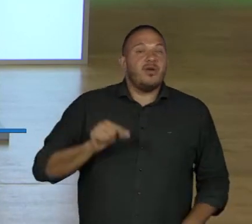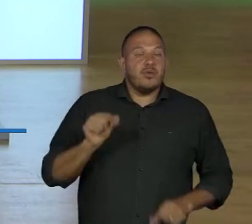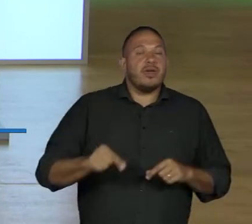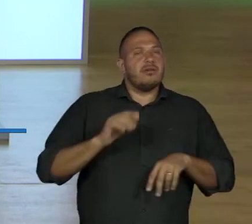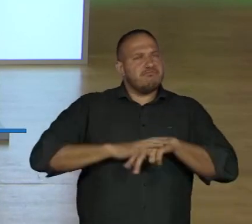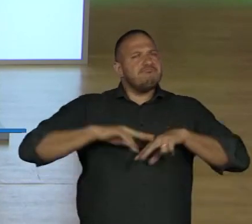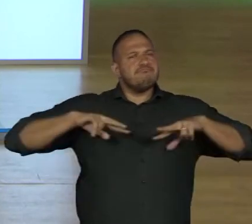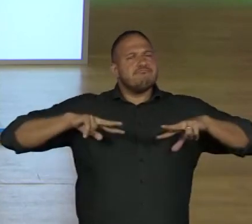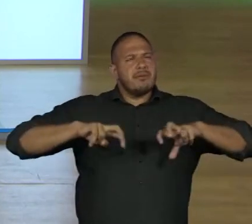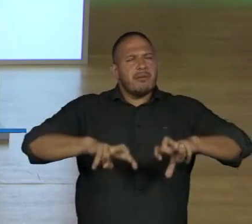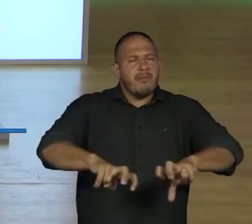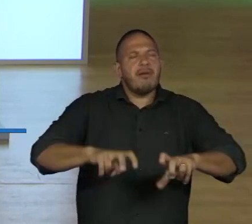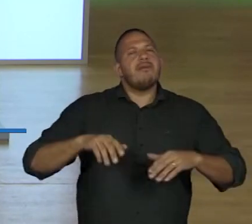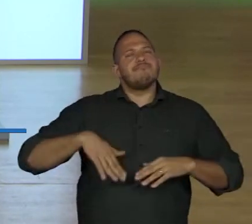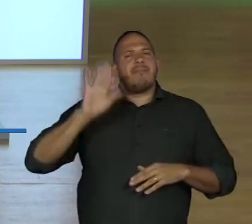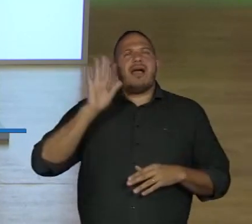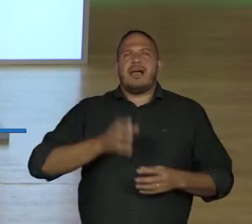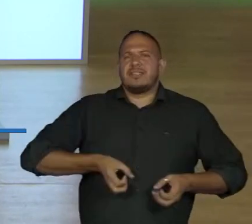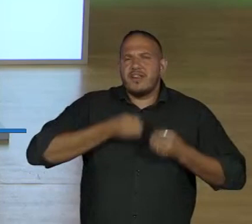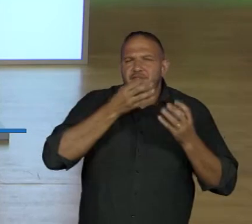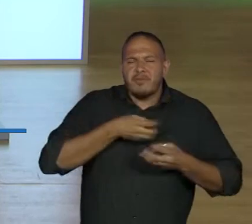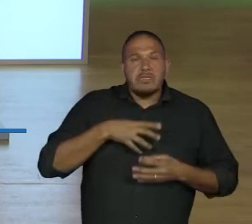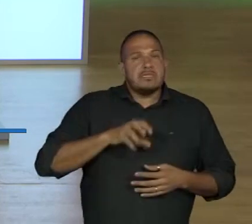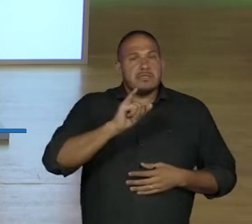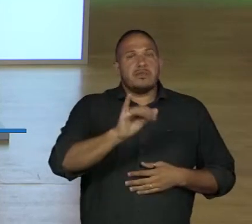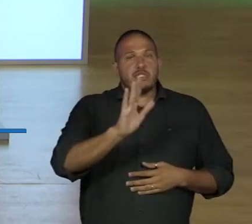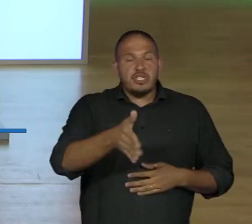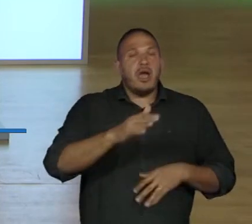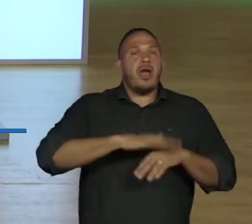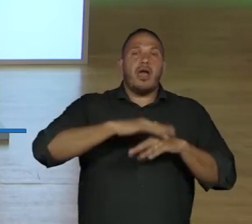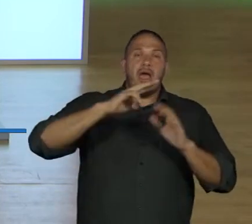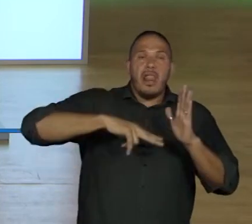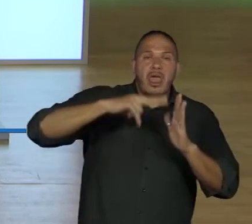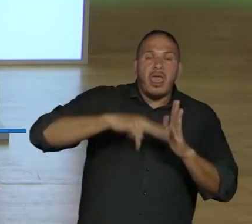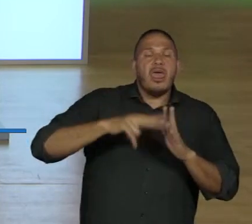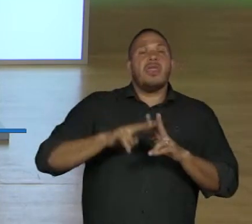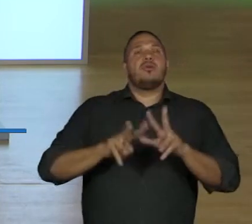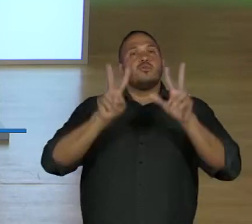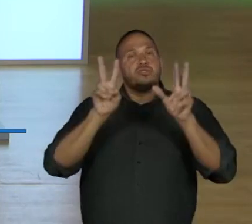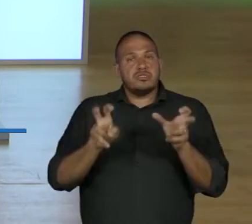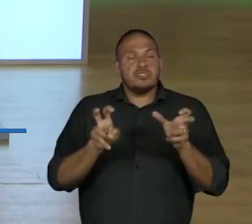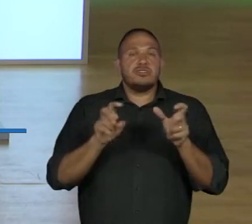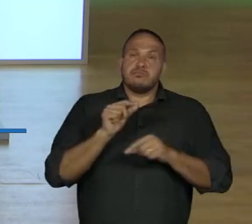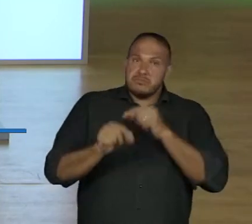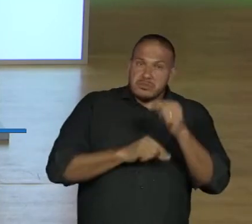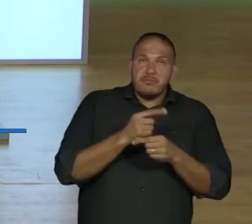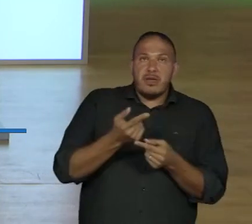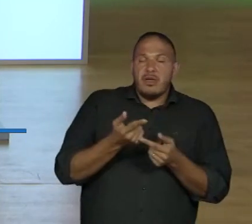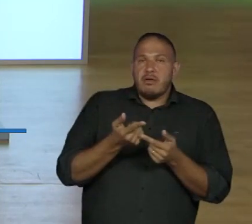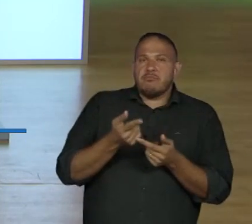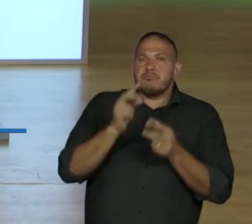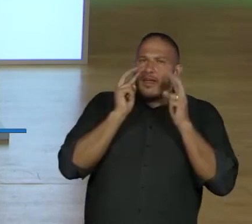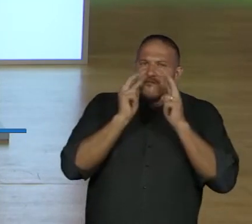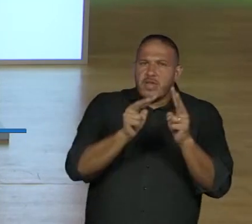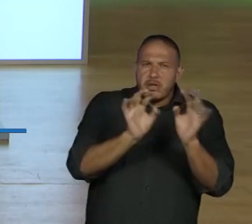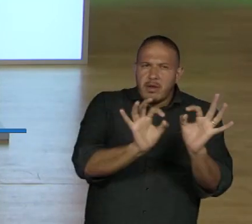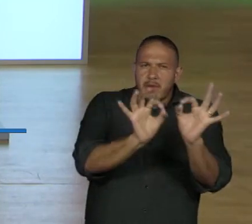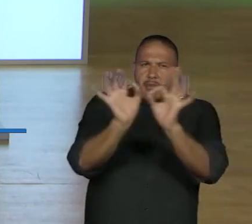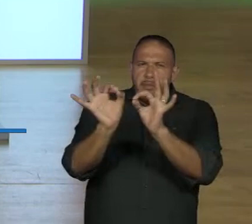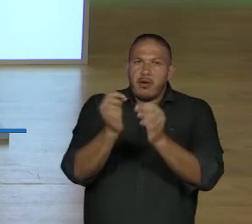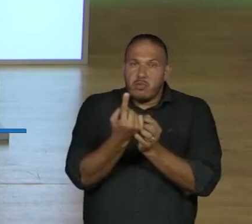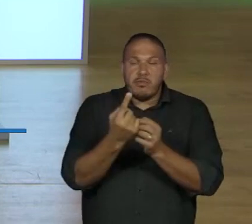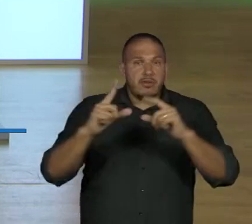aprofundar um pouquinho mais. Se a gente já leu o título da manchete e a manchete ainda acompanha uma